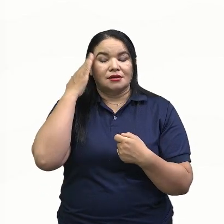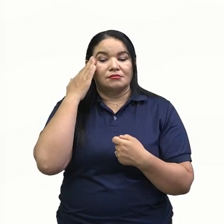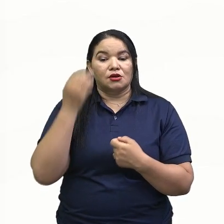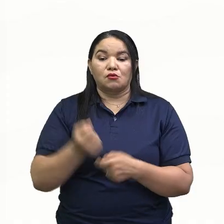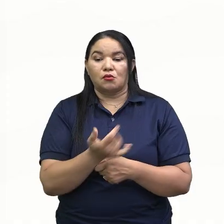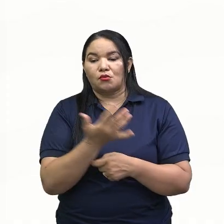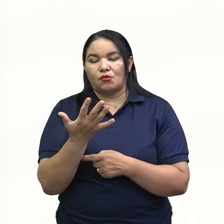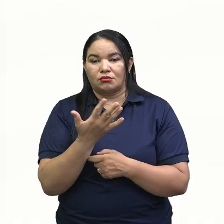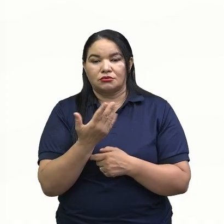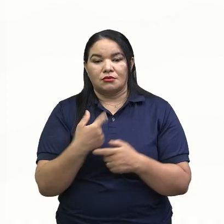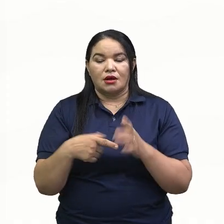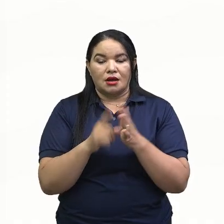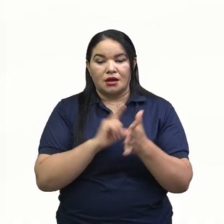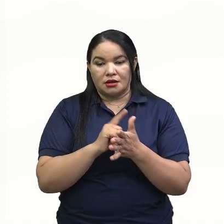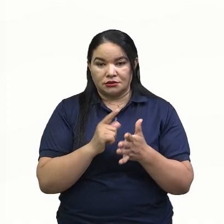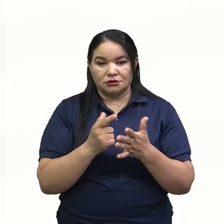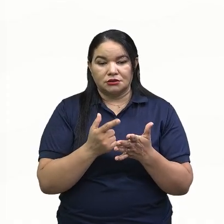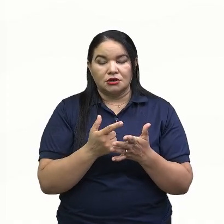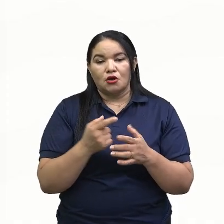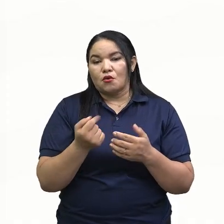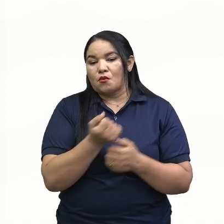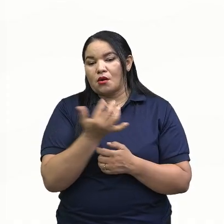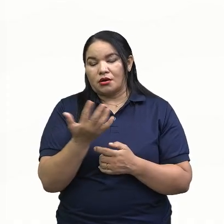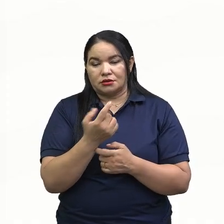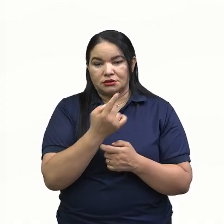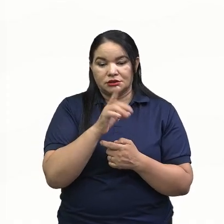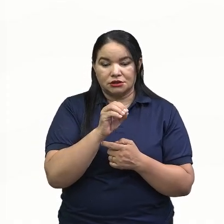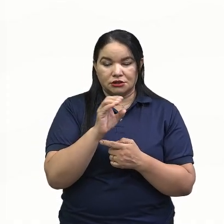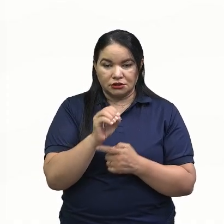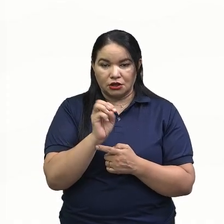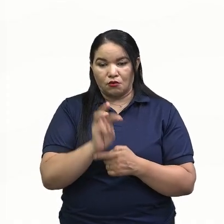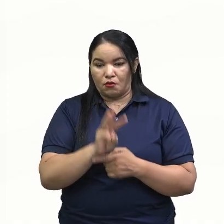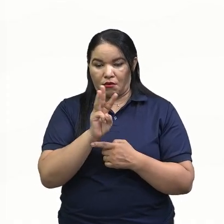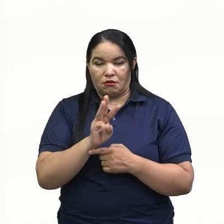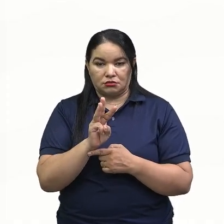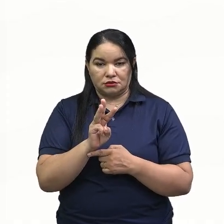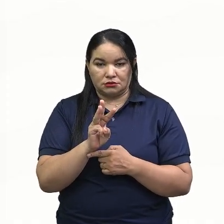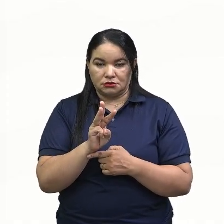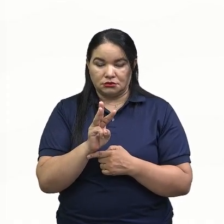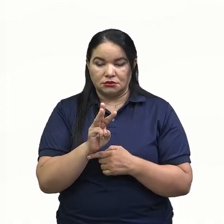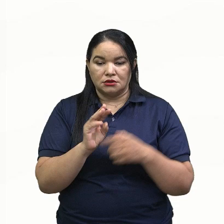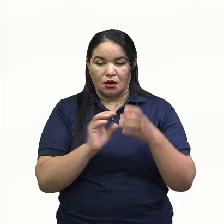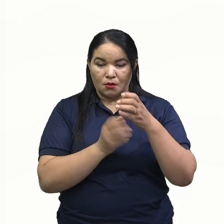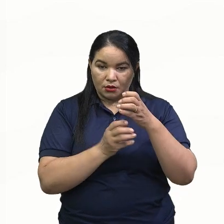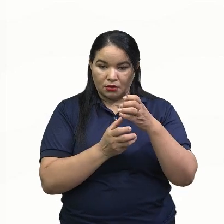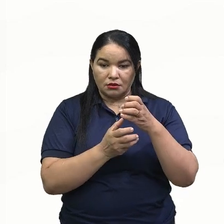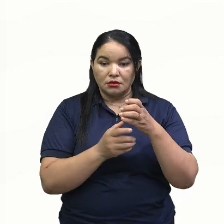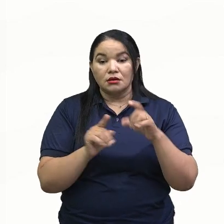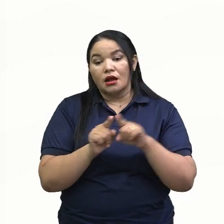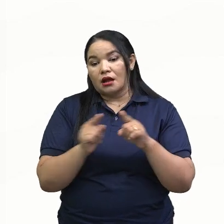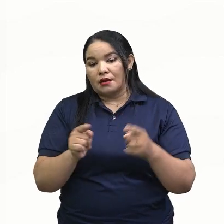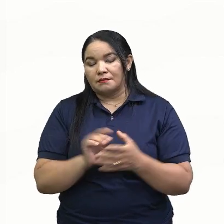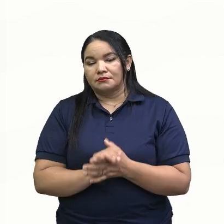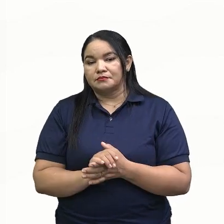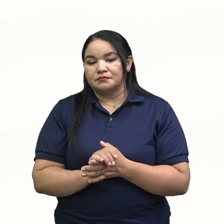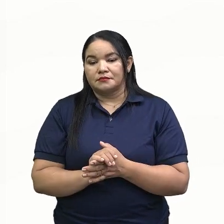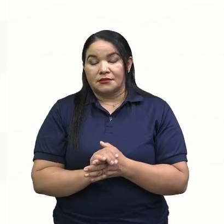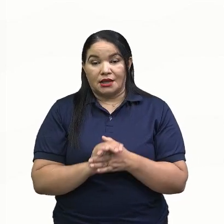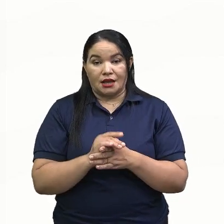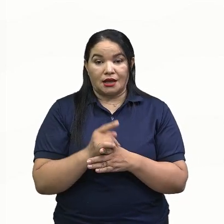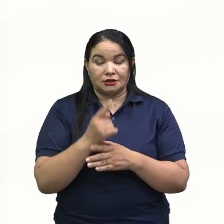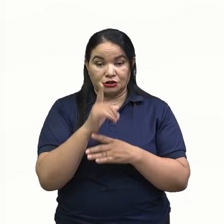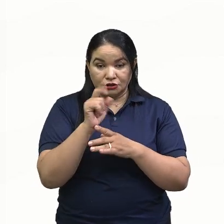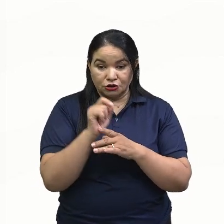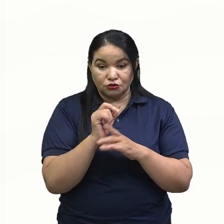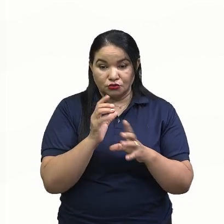das 10 lâmpadas de 100 watts. Então aqui, pessoal, olha, a potência de cada das 10 lâmpadas juntas